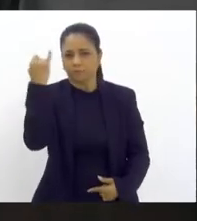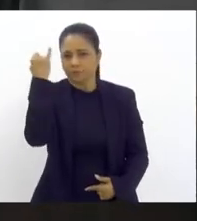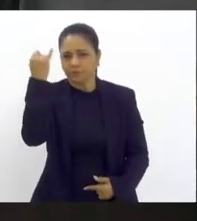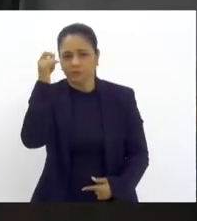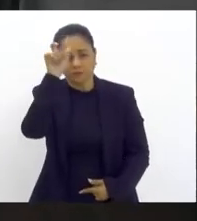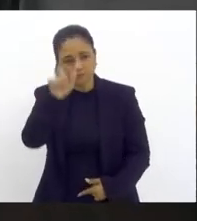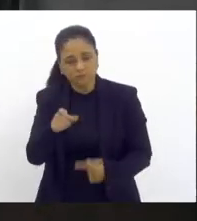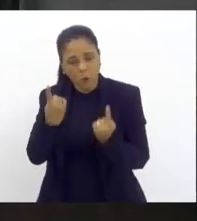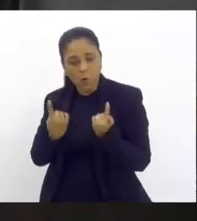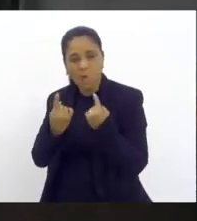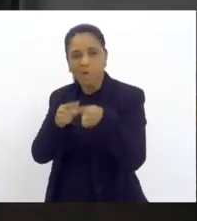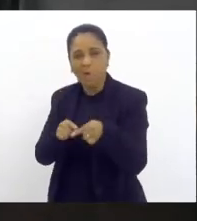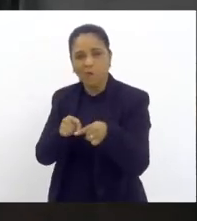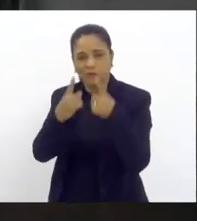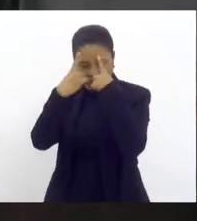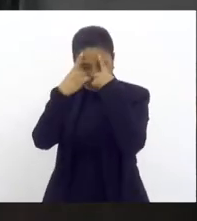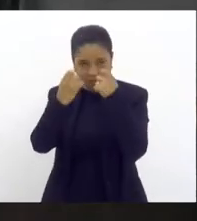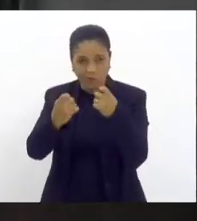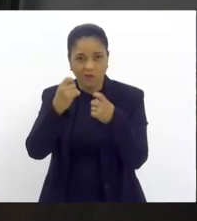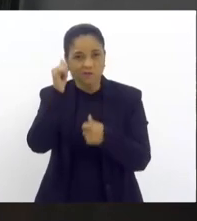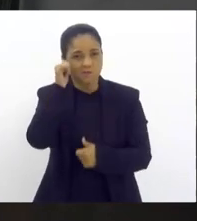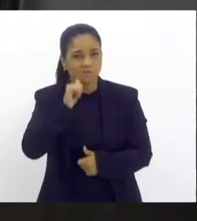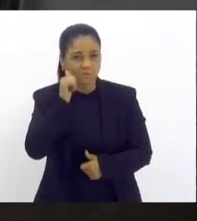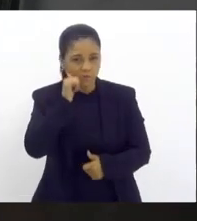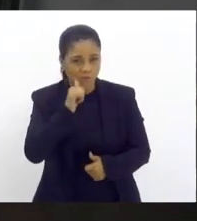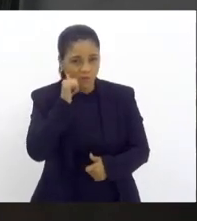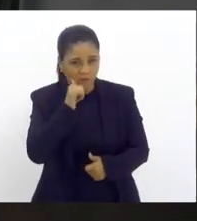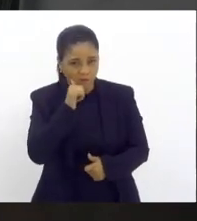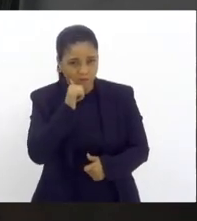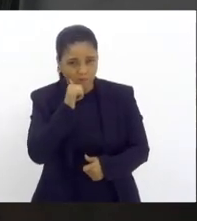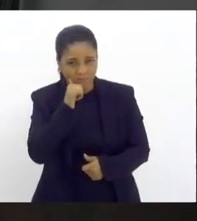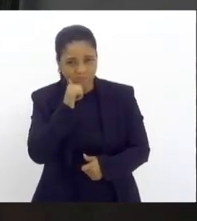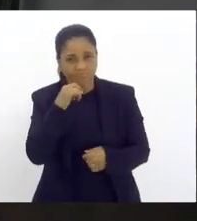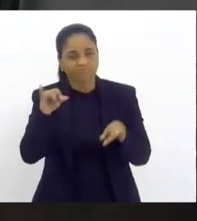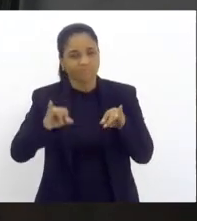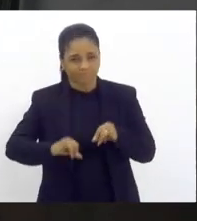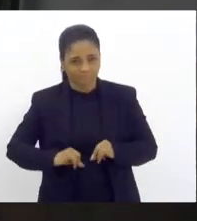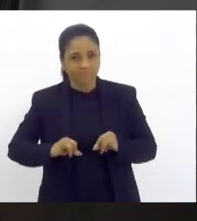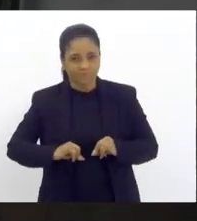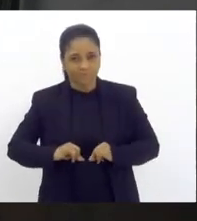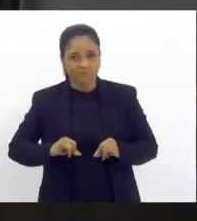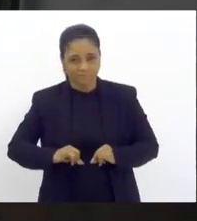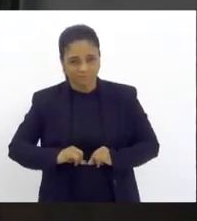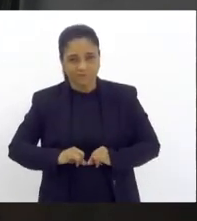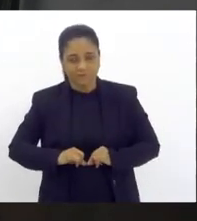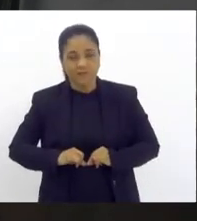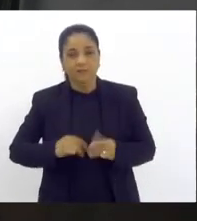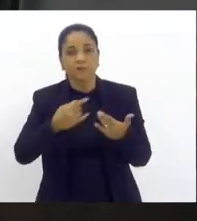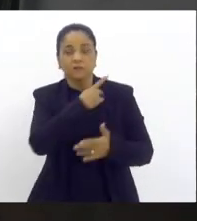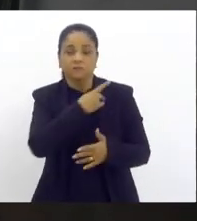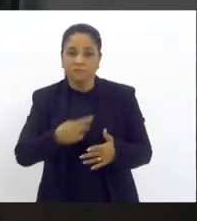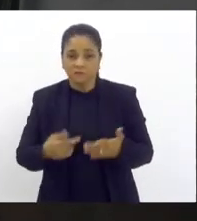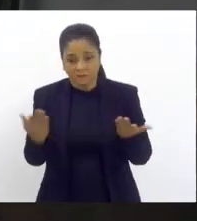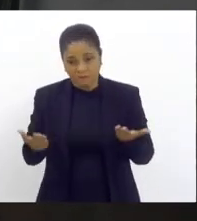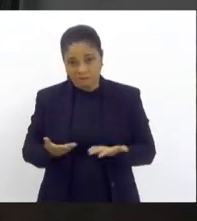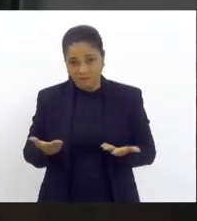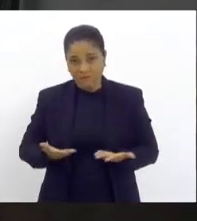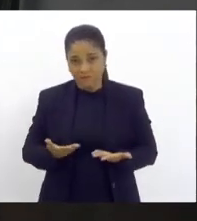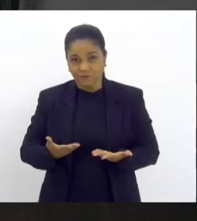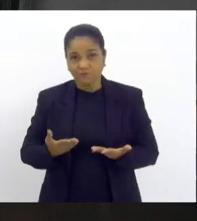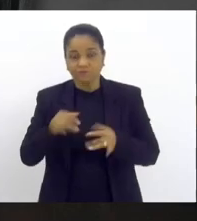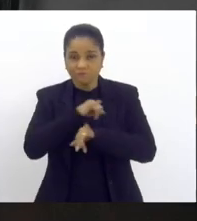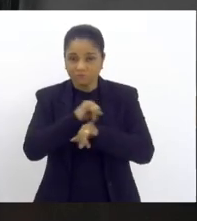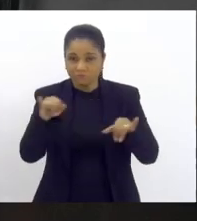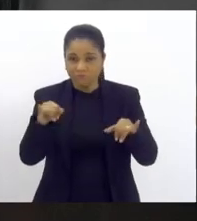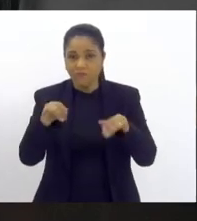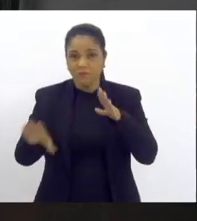combate às violências que as mulheres vêm sofrendo. Dito isso, senhora presidente, eu quero emitir o